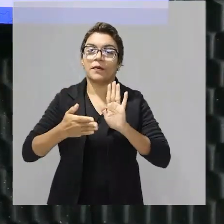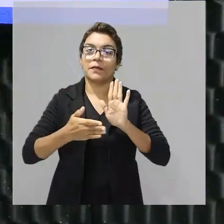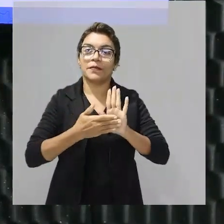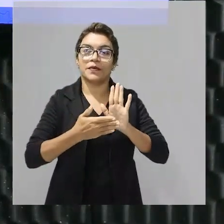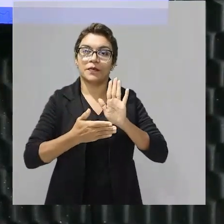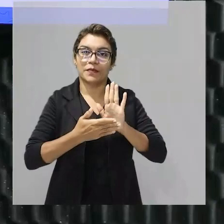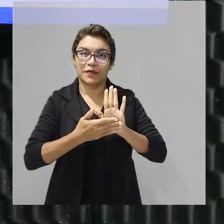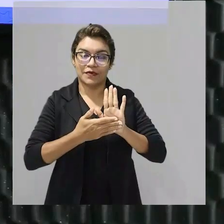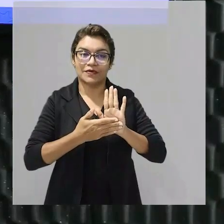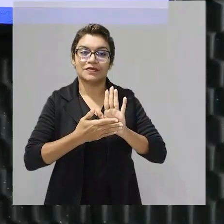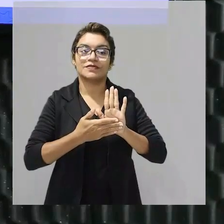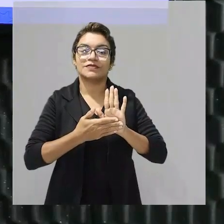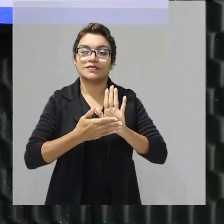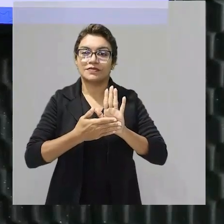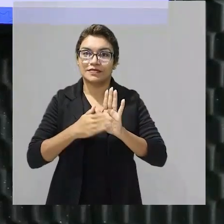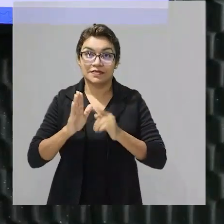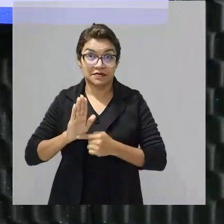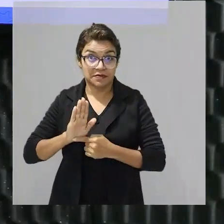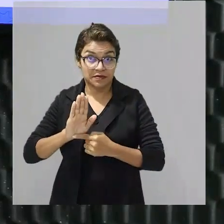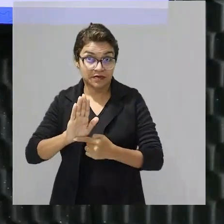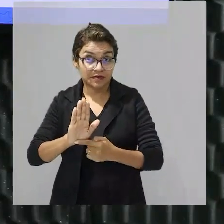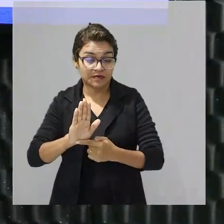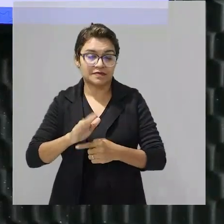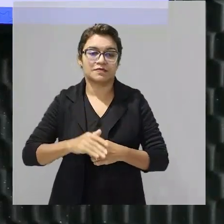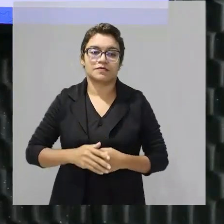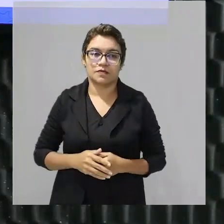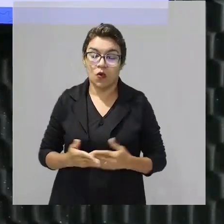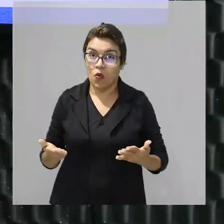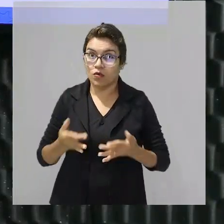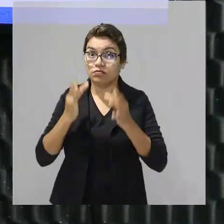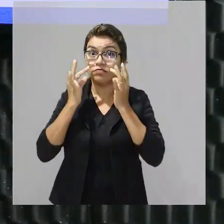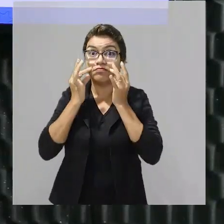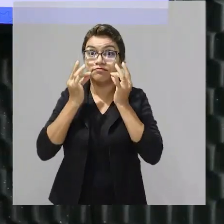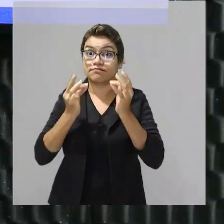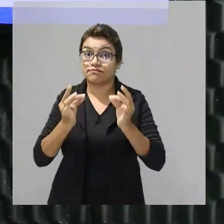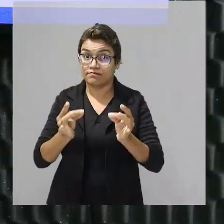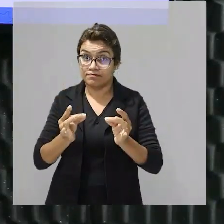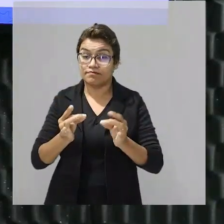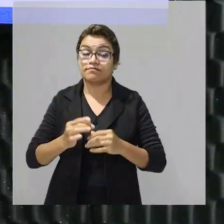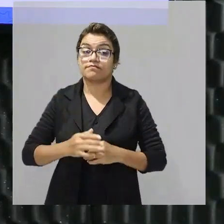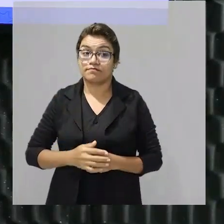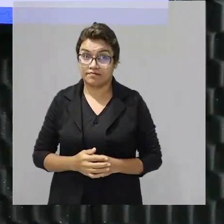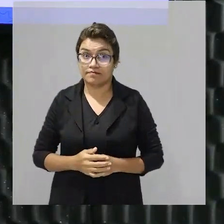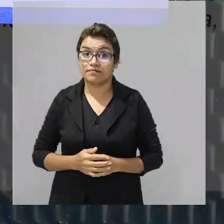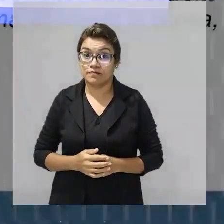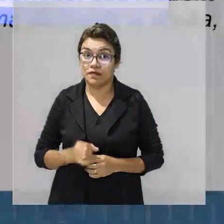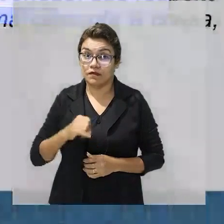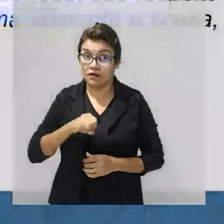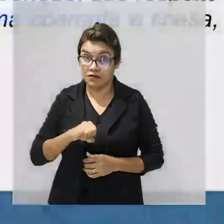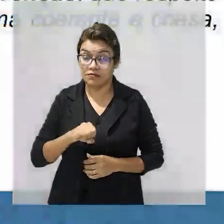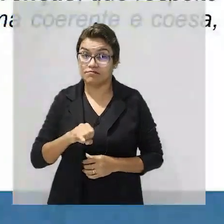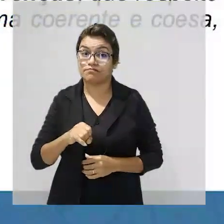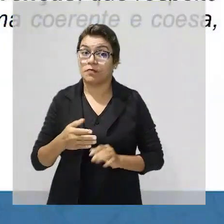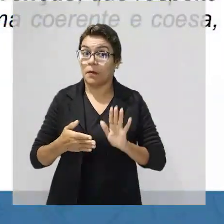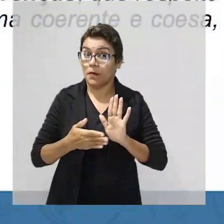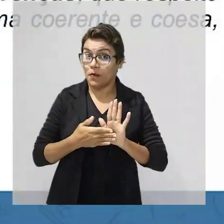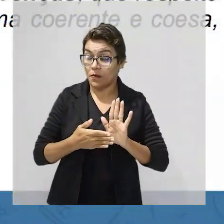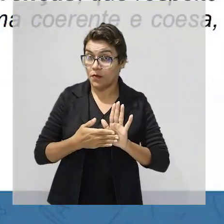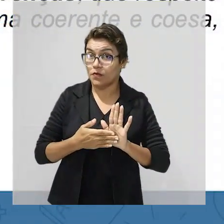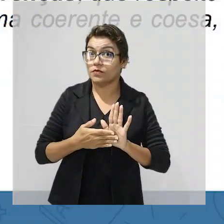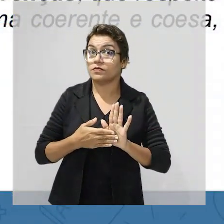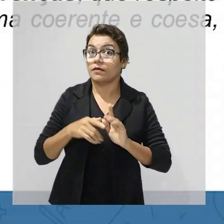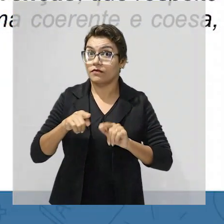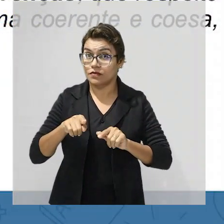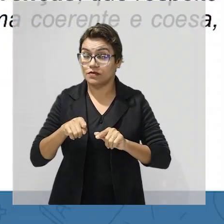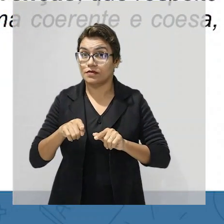essa divisão? Porque temos características que diferem esses exames. Hoje, por exemplo, vamos falar sobre a proposta de